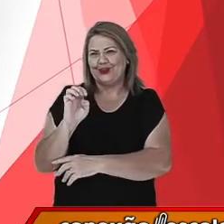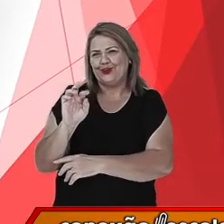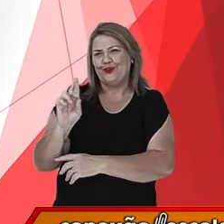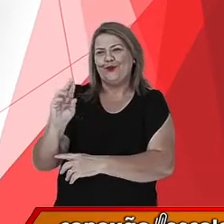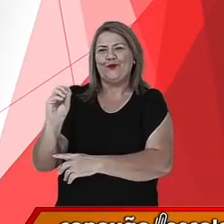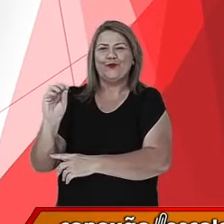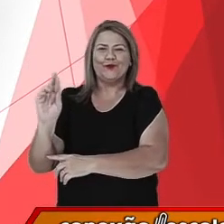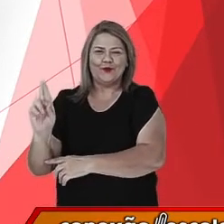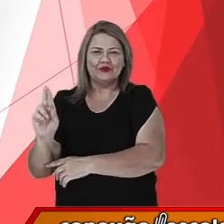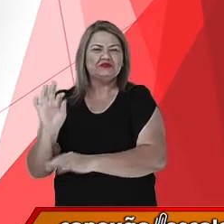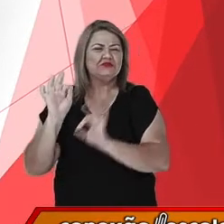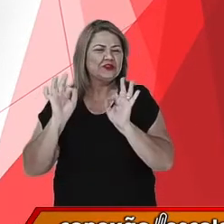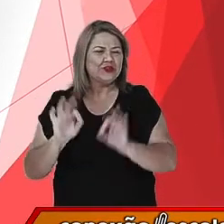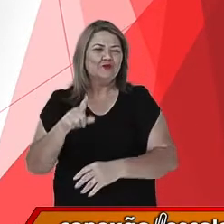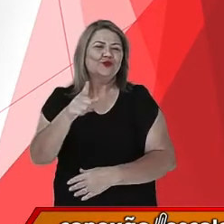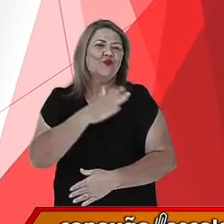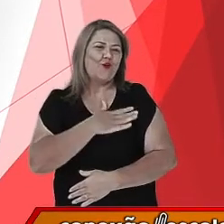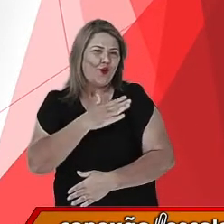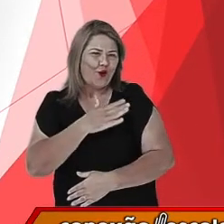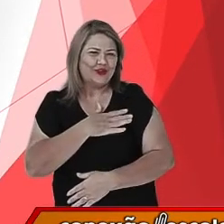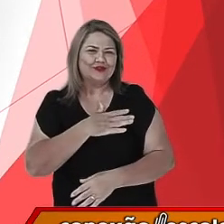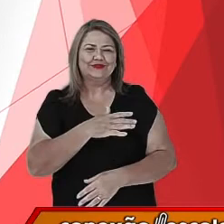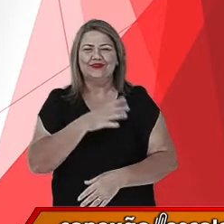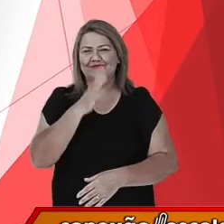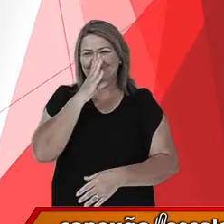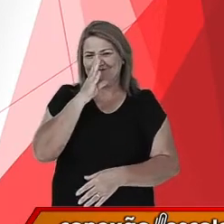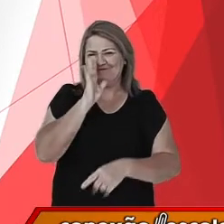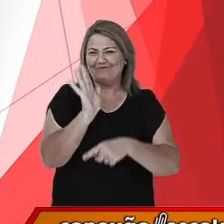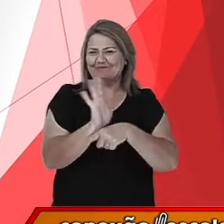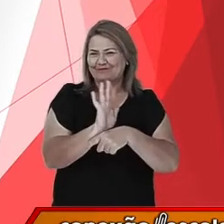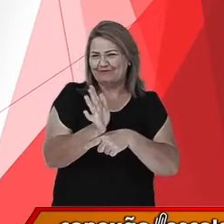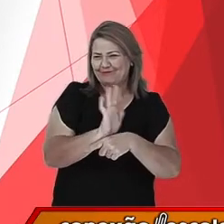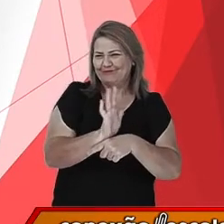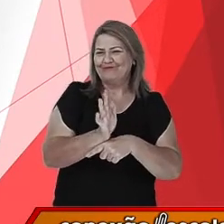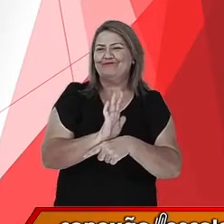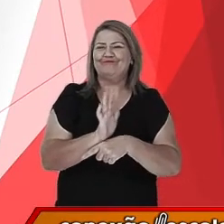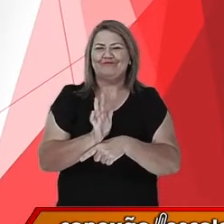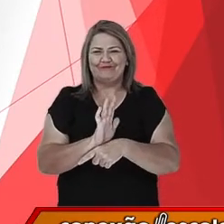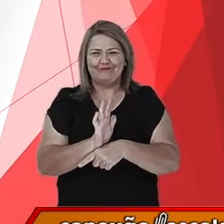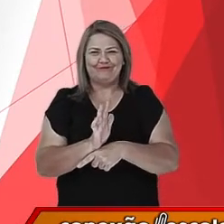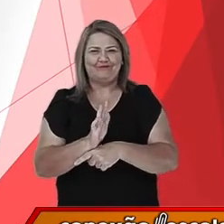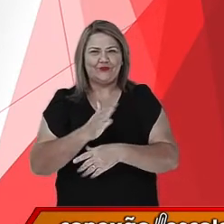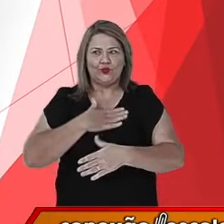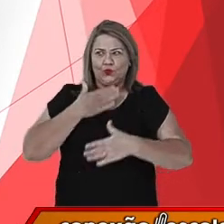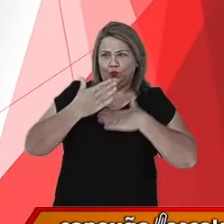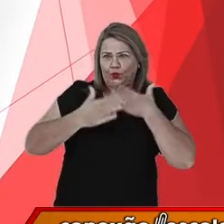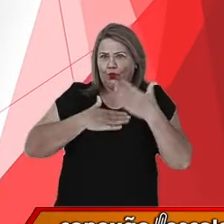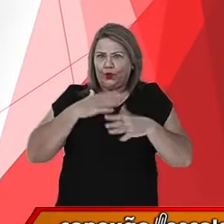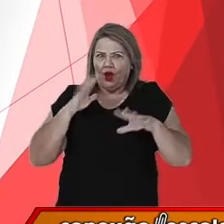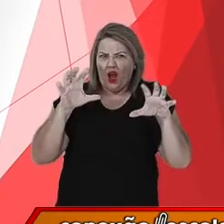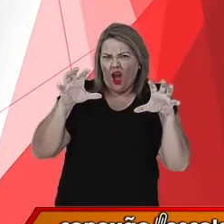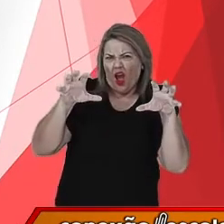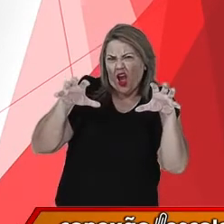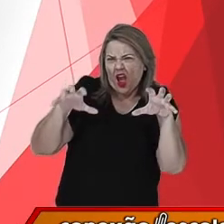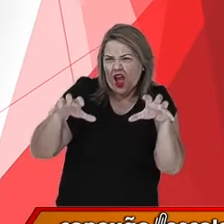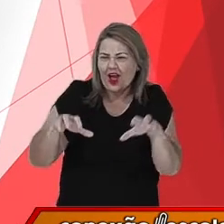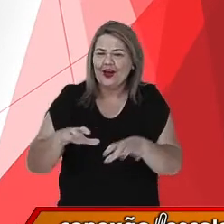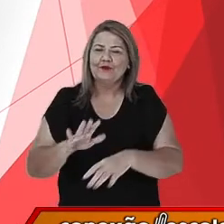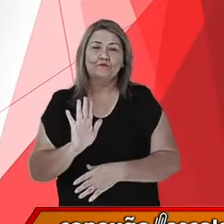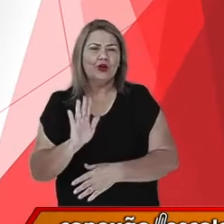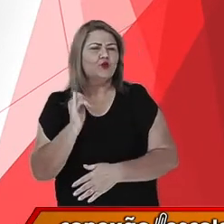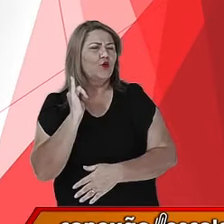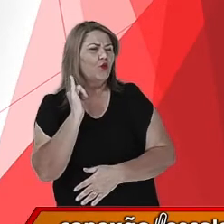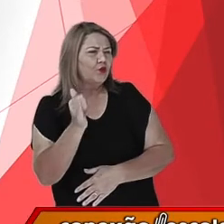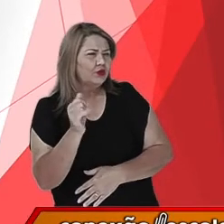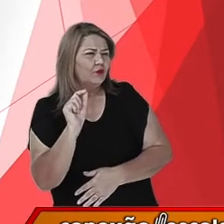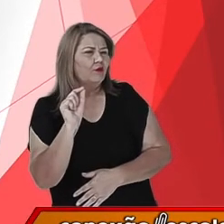tenho certeza que você gosta de assistir de vez em quando algum filme de suspense e terror, não é verdade? Mas deixa eu te